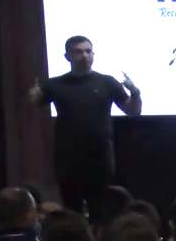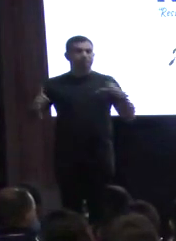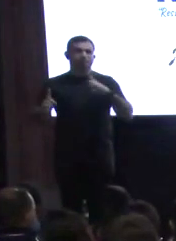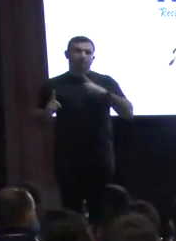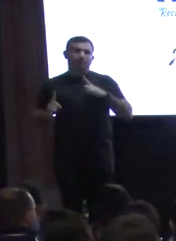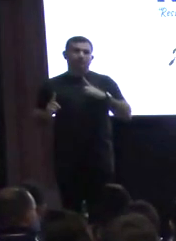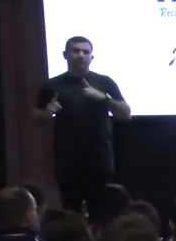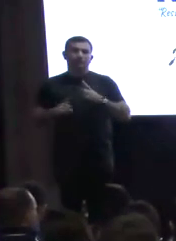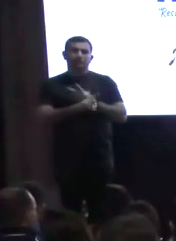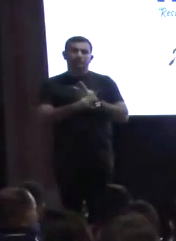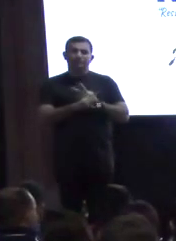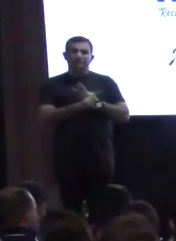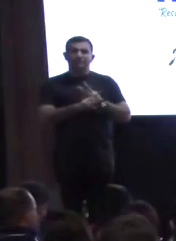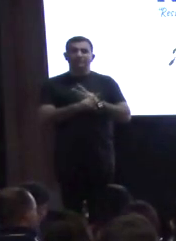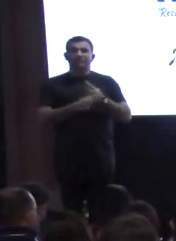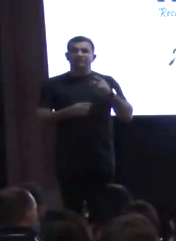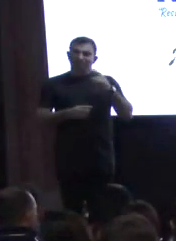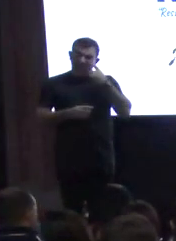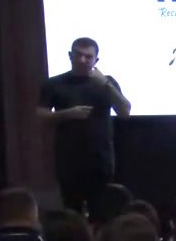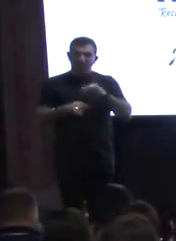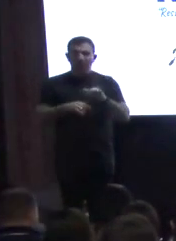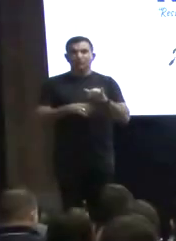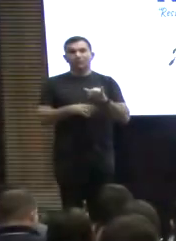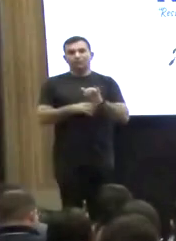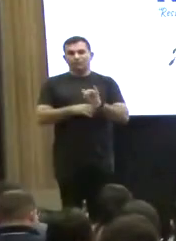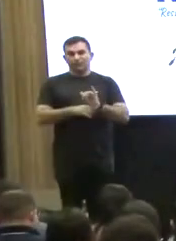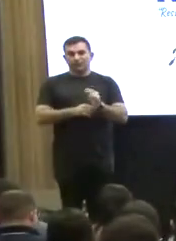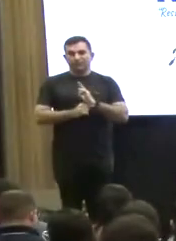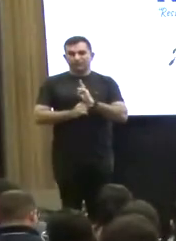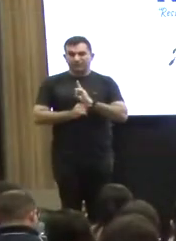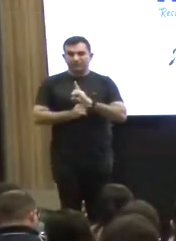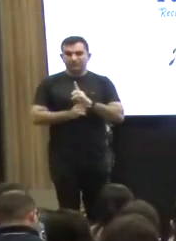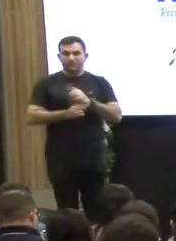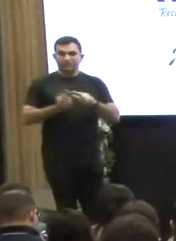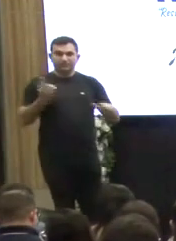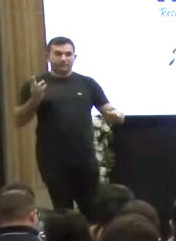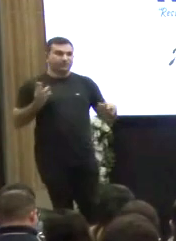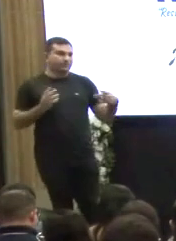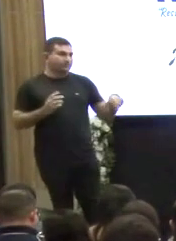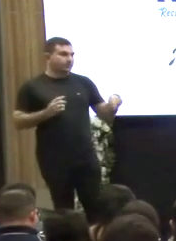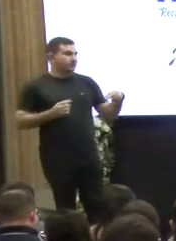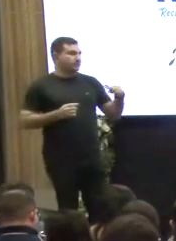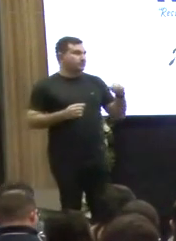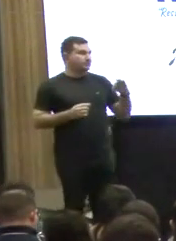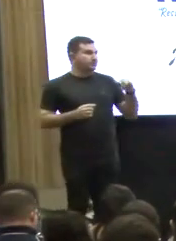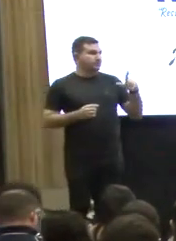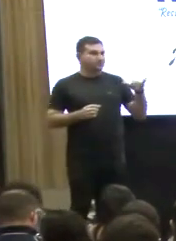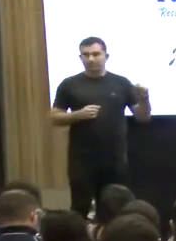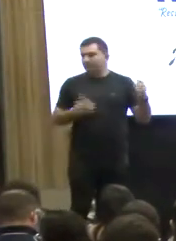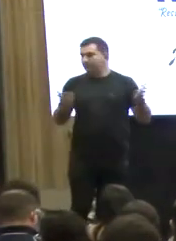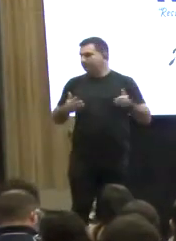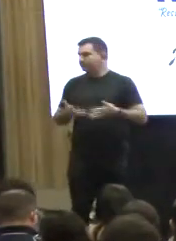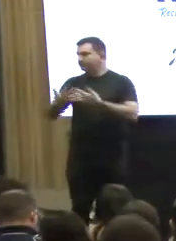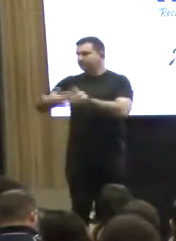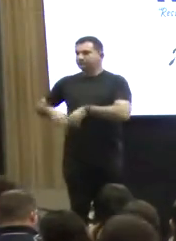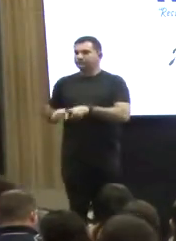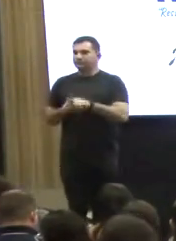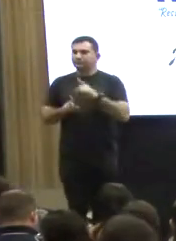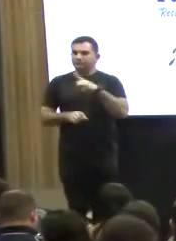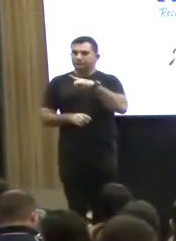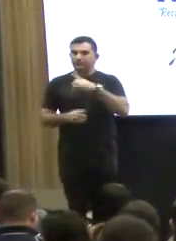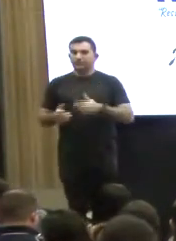Observatório da Diversidade no YouTube. E aqui eu agradeço a professora Natália Conceição, professora hoje do IFRN, mas que coordenou o trabalho